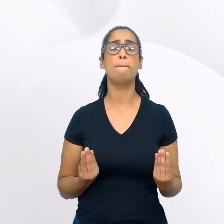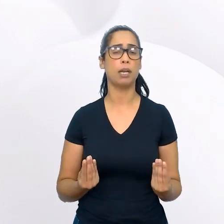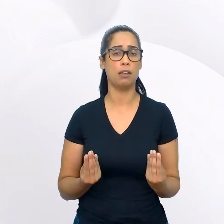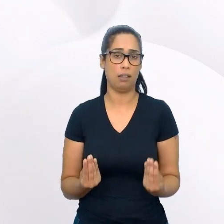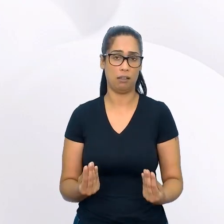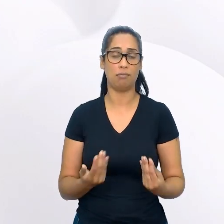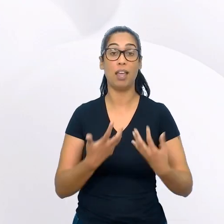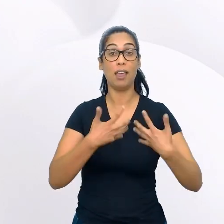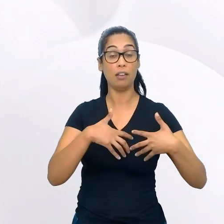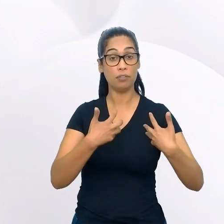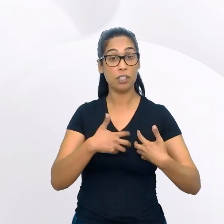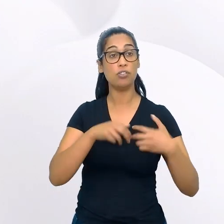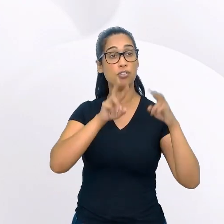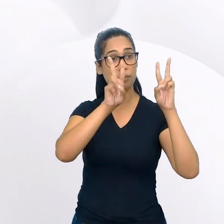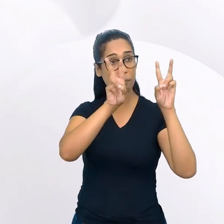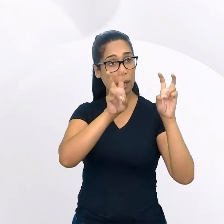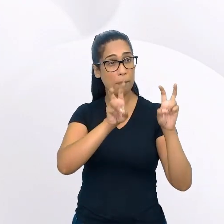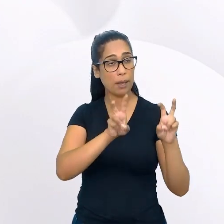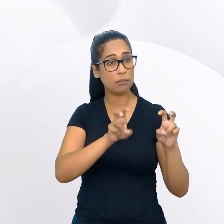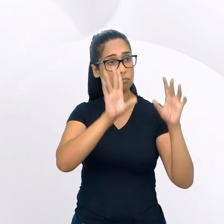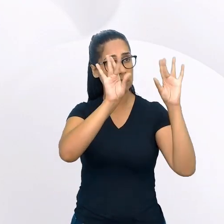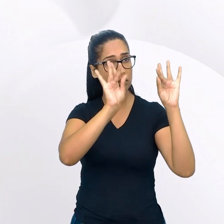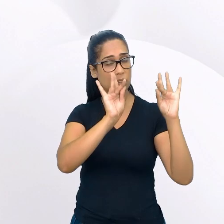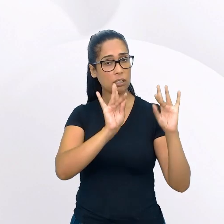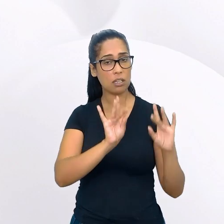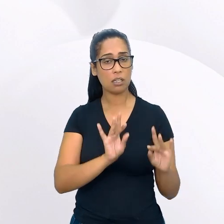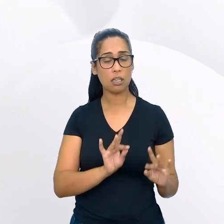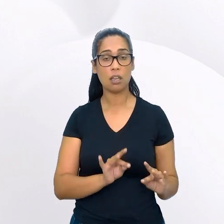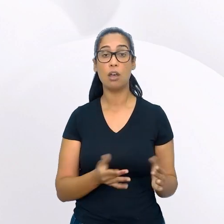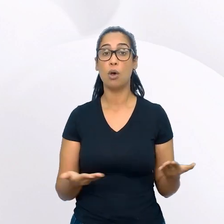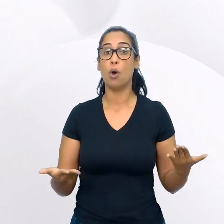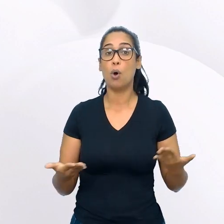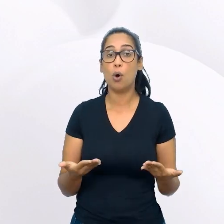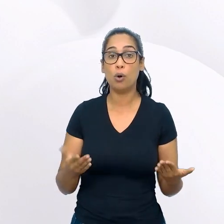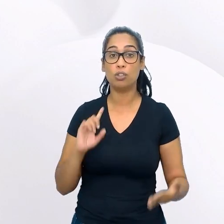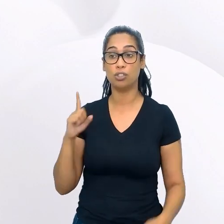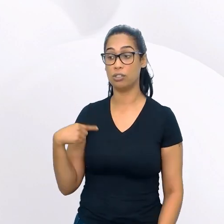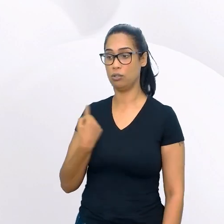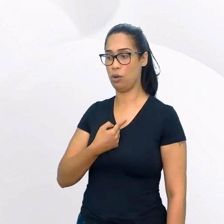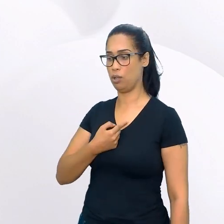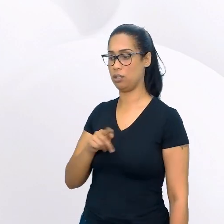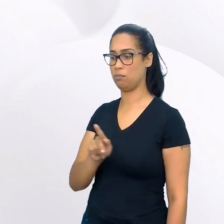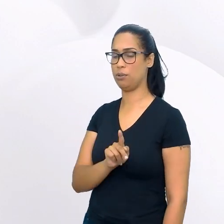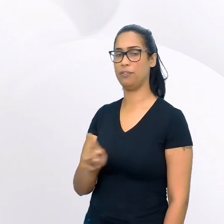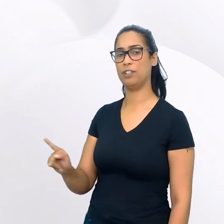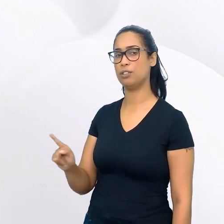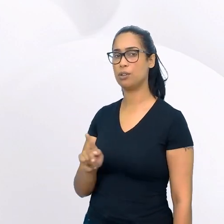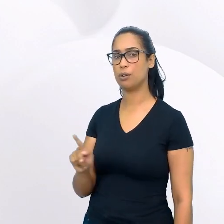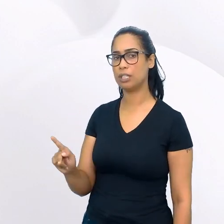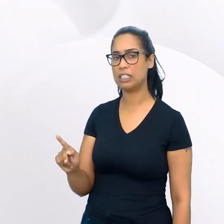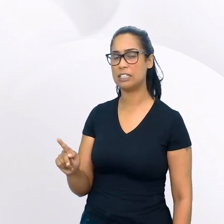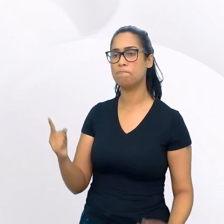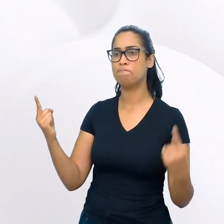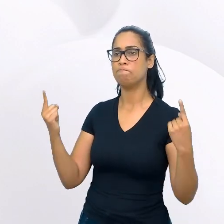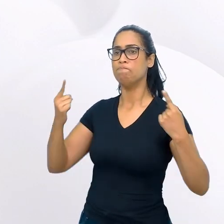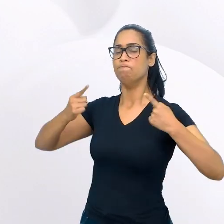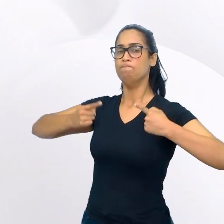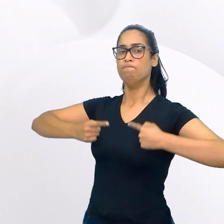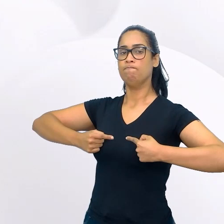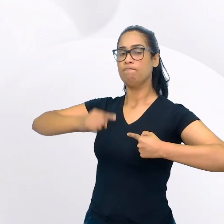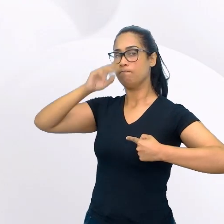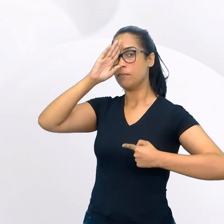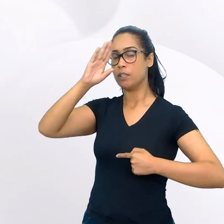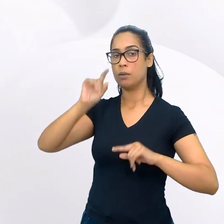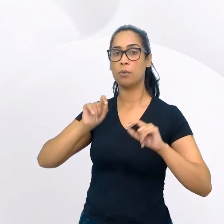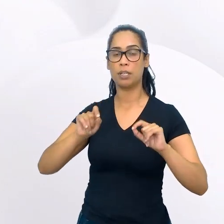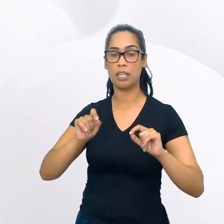sobre essas temáticas Quais são os desafios que nós docentes temos no nosso contexto atual temos para